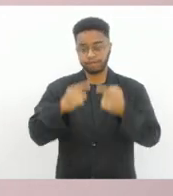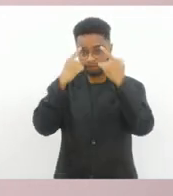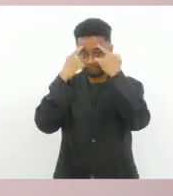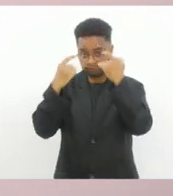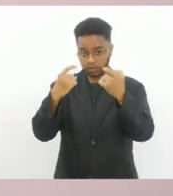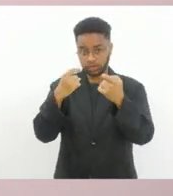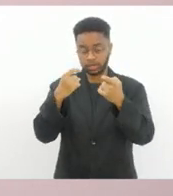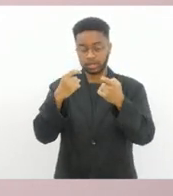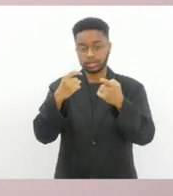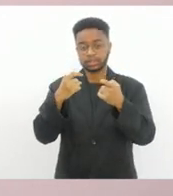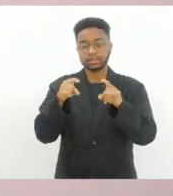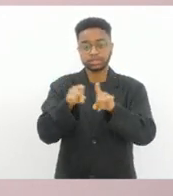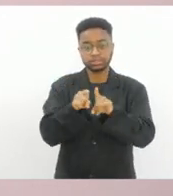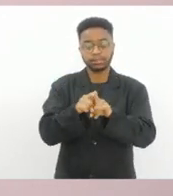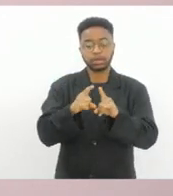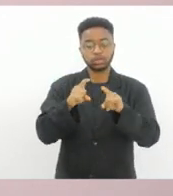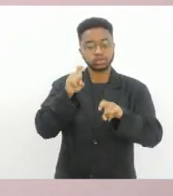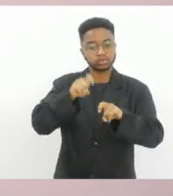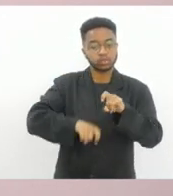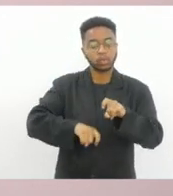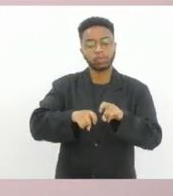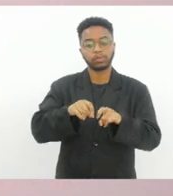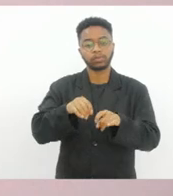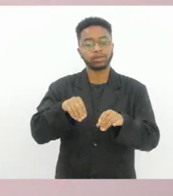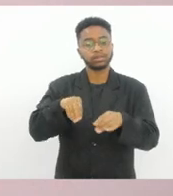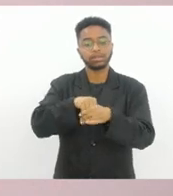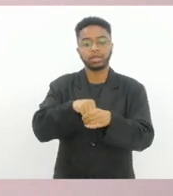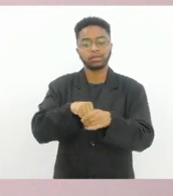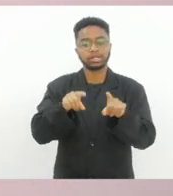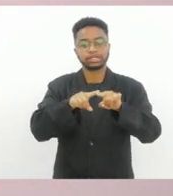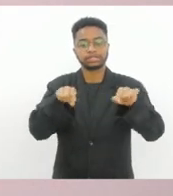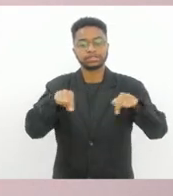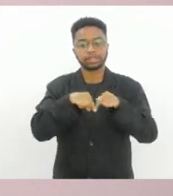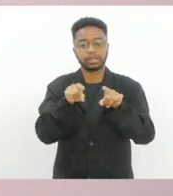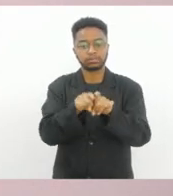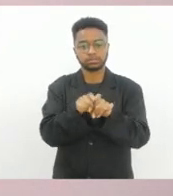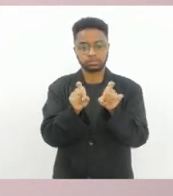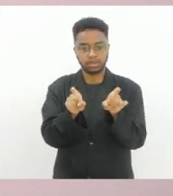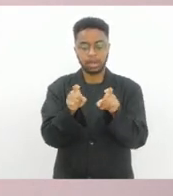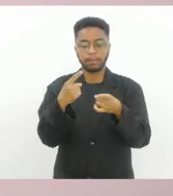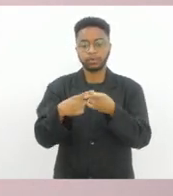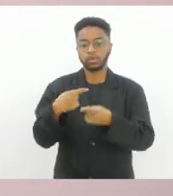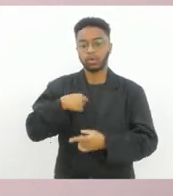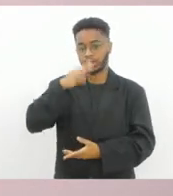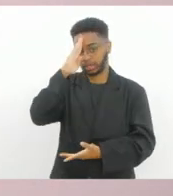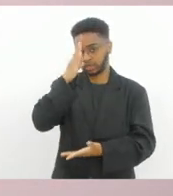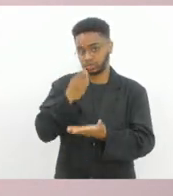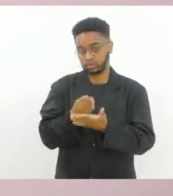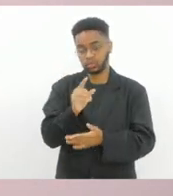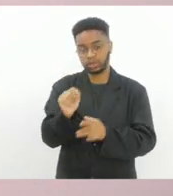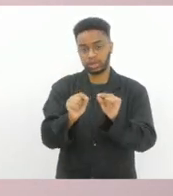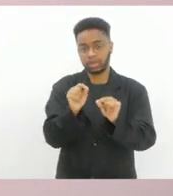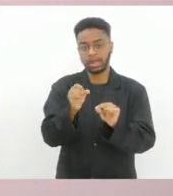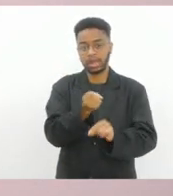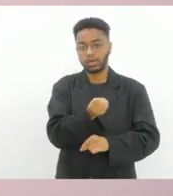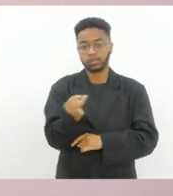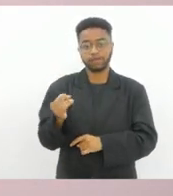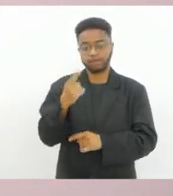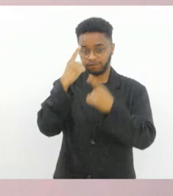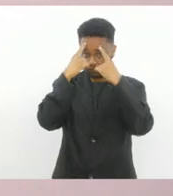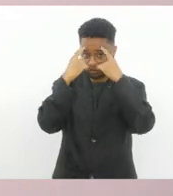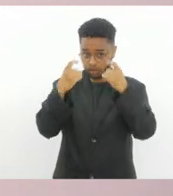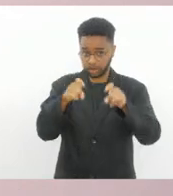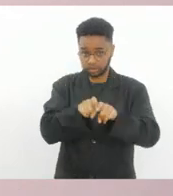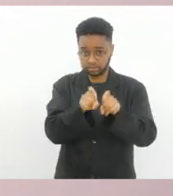estupro, nos consultórios da ginecologia, né? Que eu acredito que o número de violências ginecológicas são